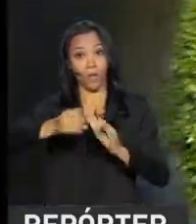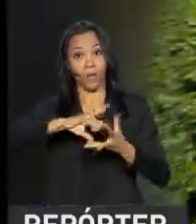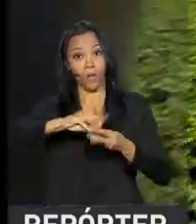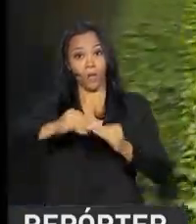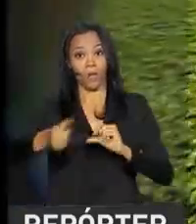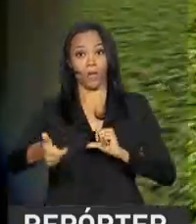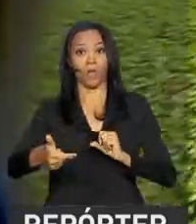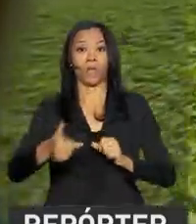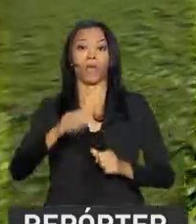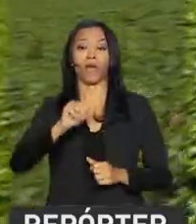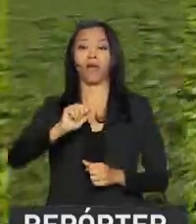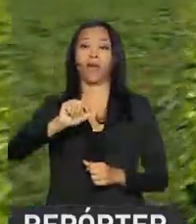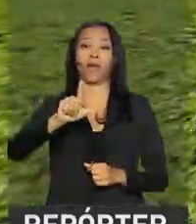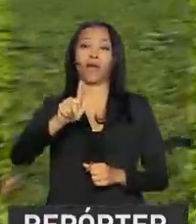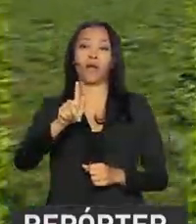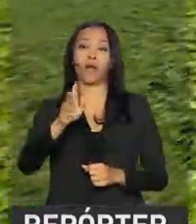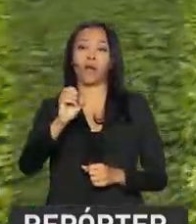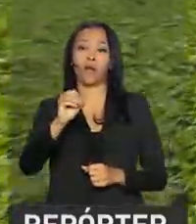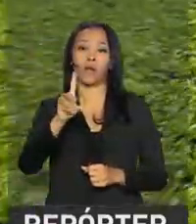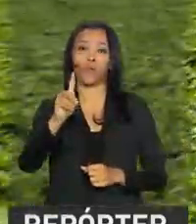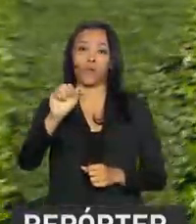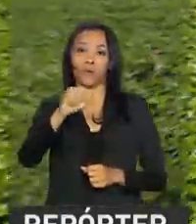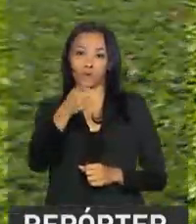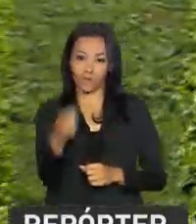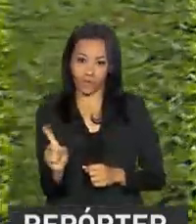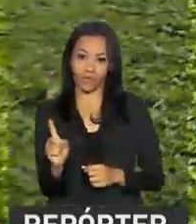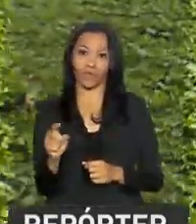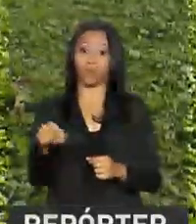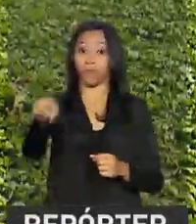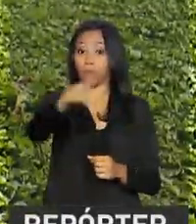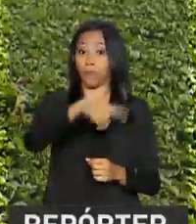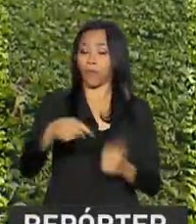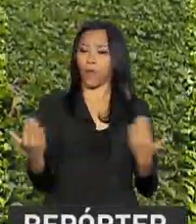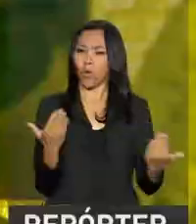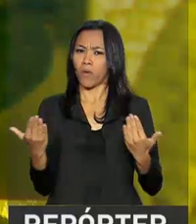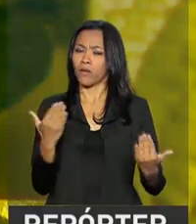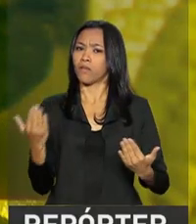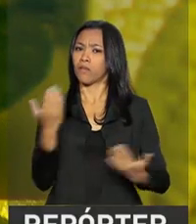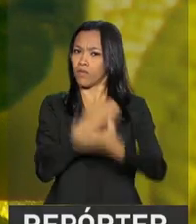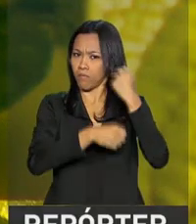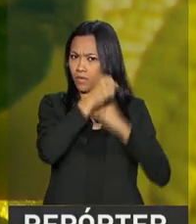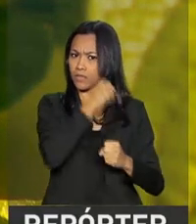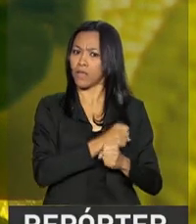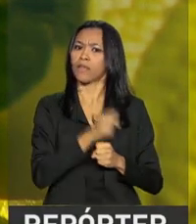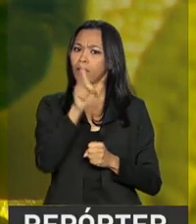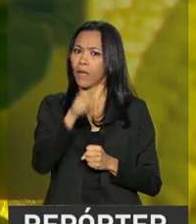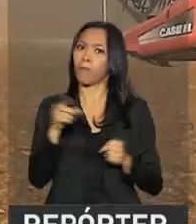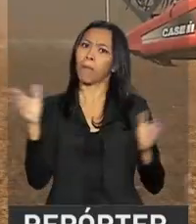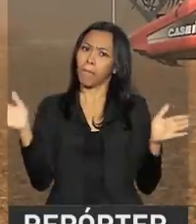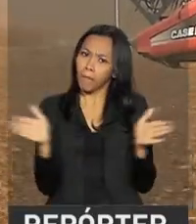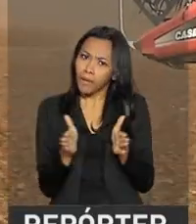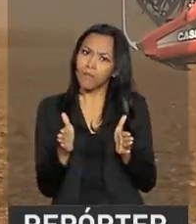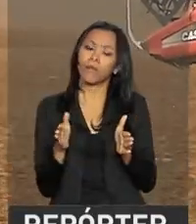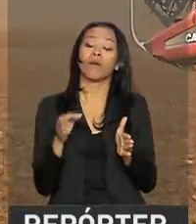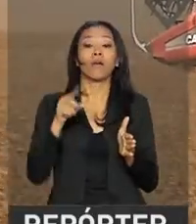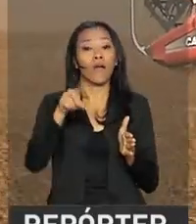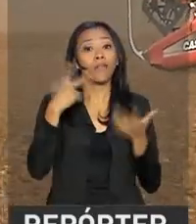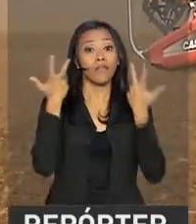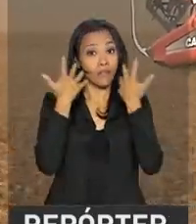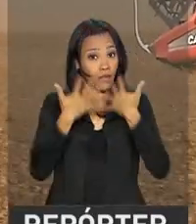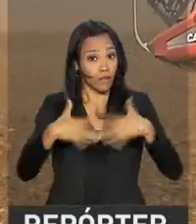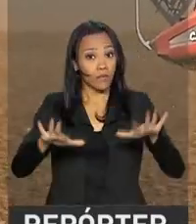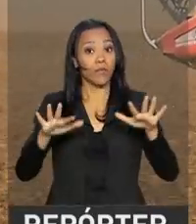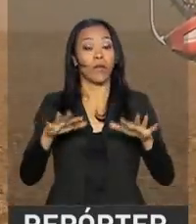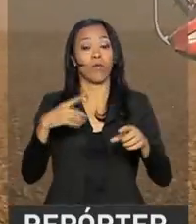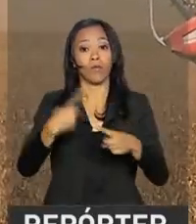a expectativa de uma safra menor em relação ao ano passado é vista como natural e justificada pela